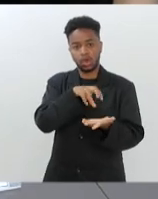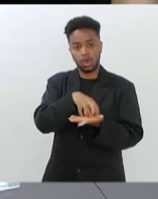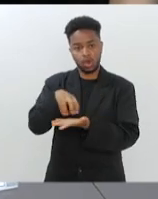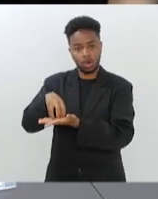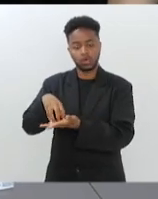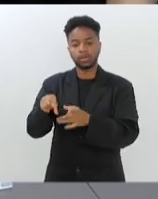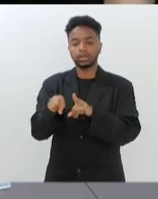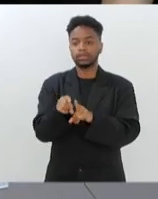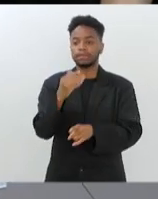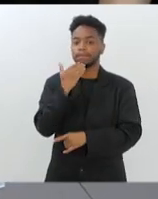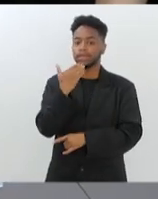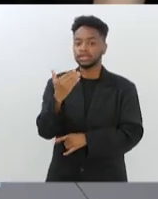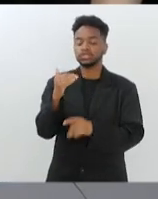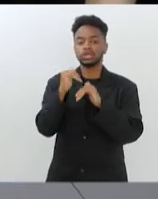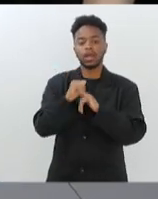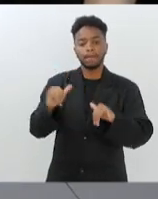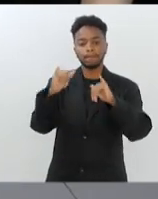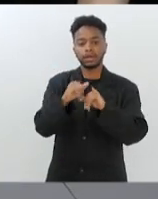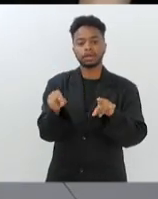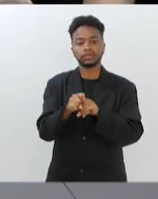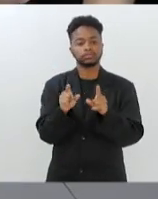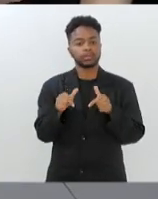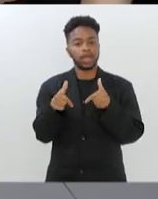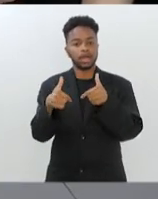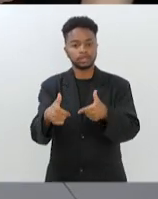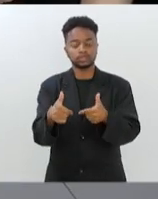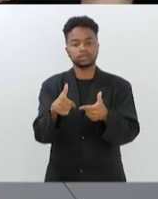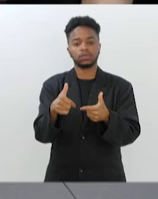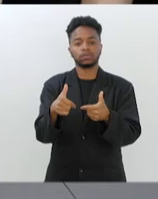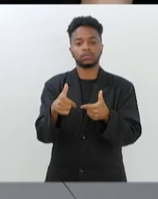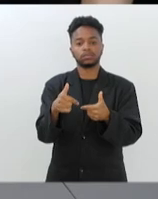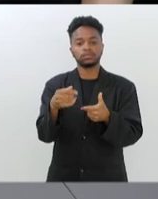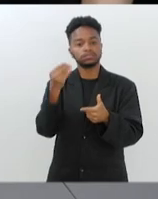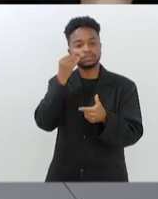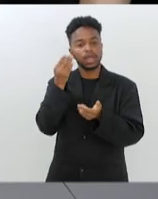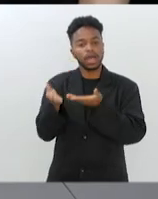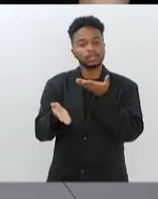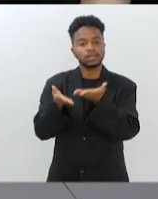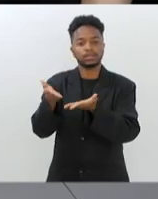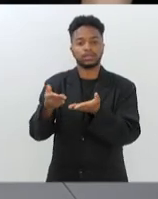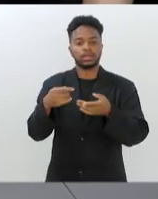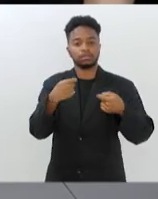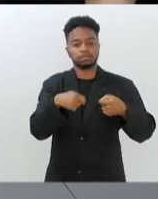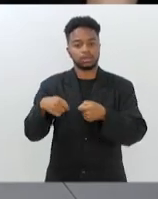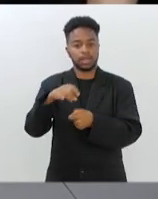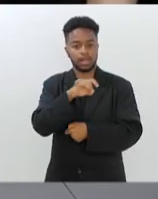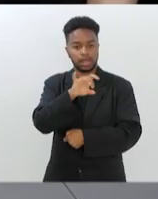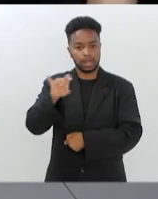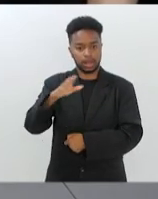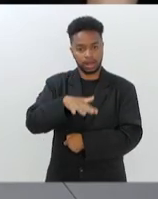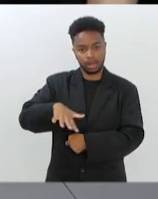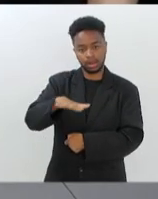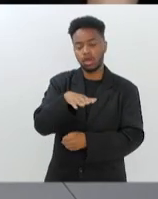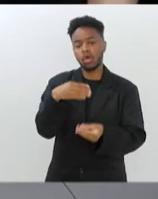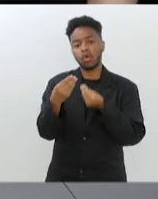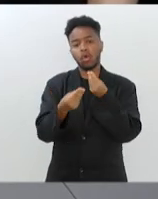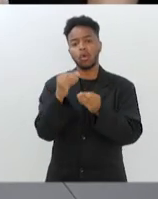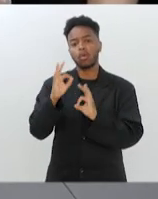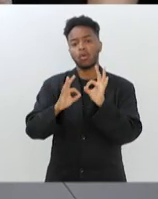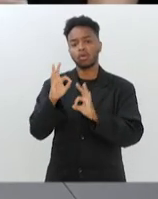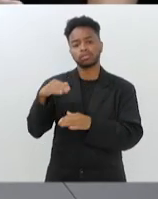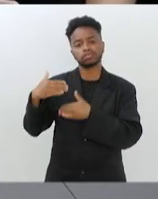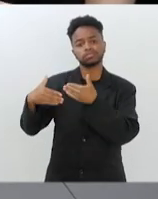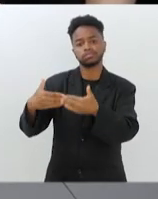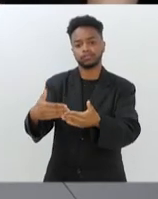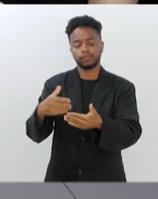solicitando campanhas e ações publicitárias para atender às demandas de cada uma das áreas como é a construção desse processo